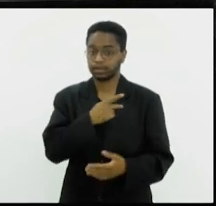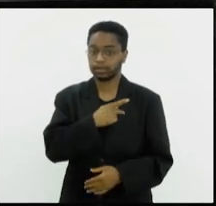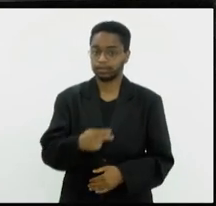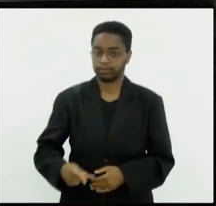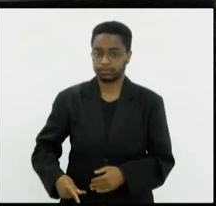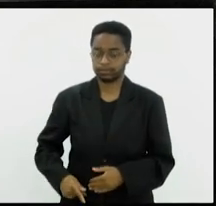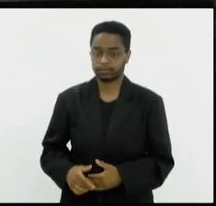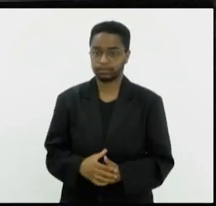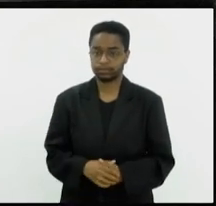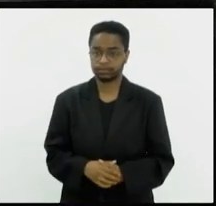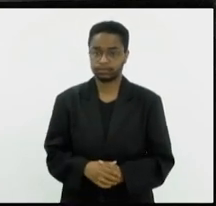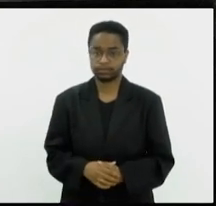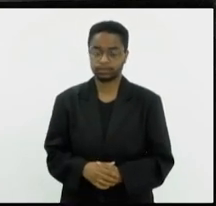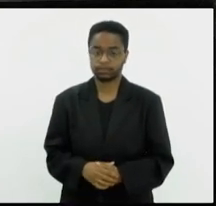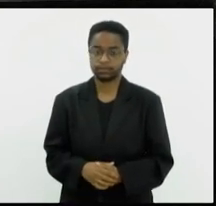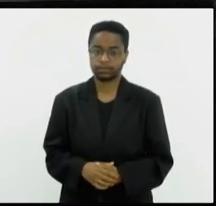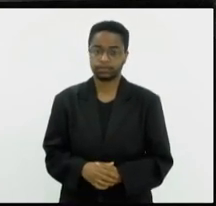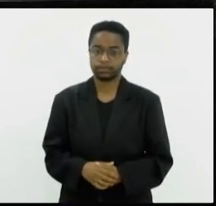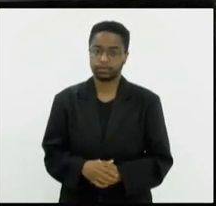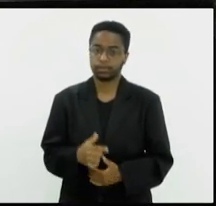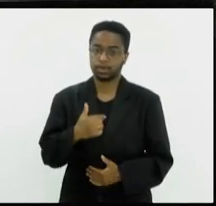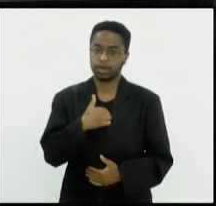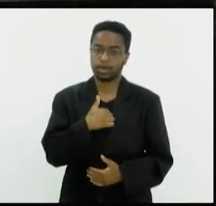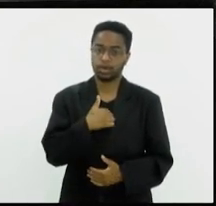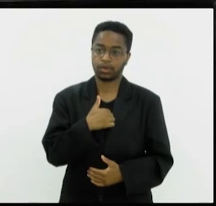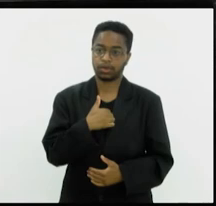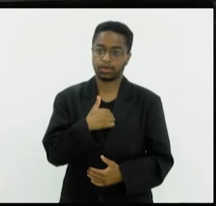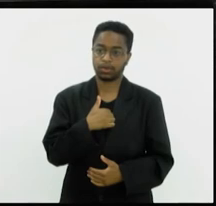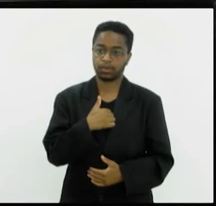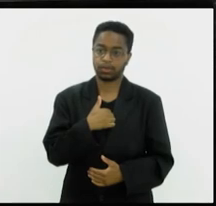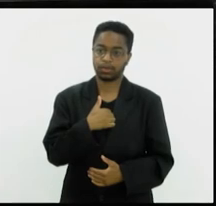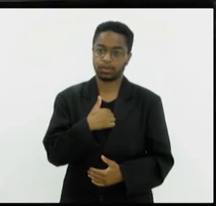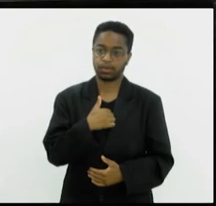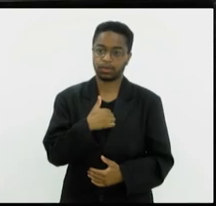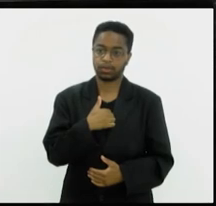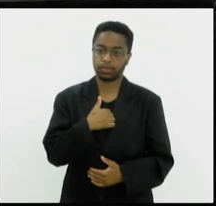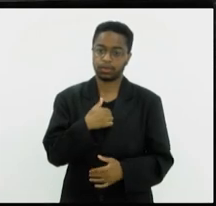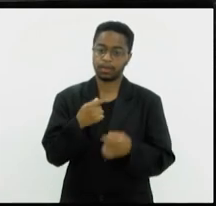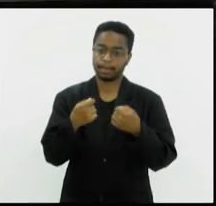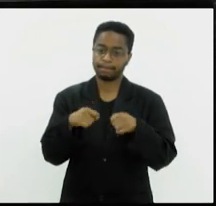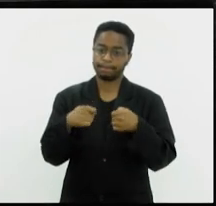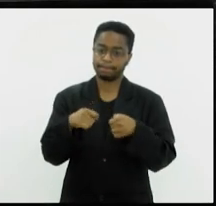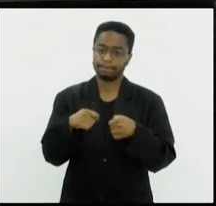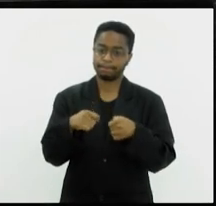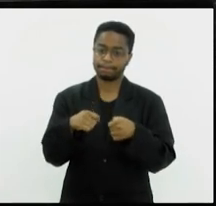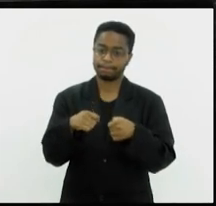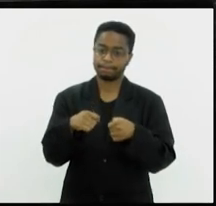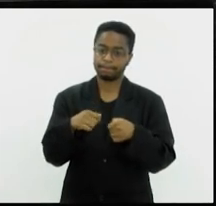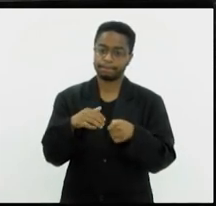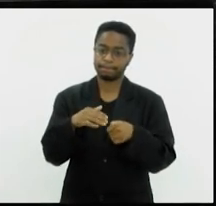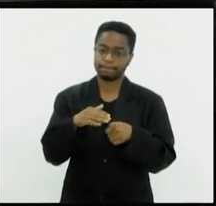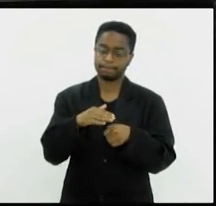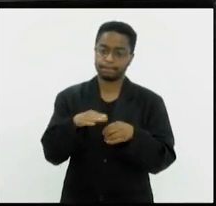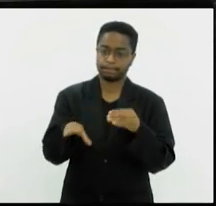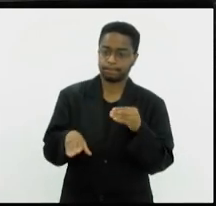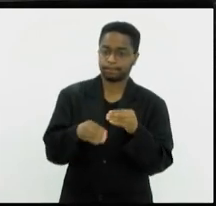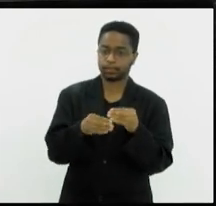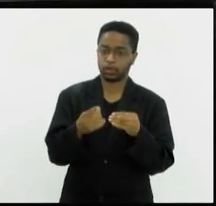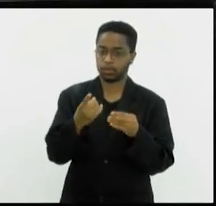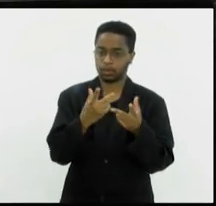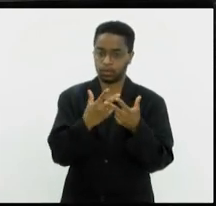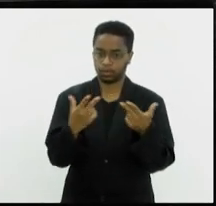Presidente eu gostaria mais de mais a ISS acrescentar mais uma coisa né